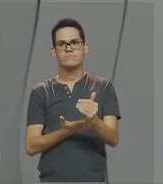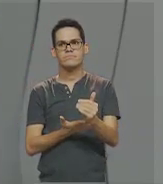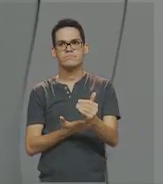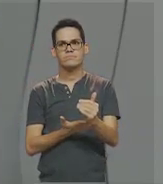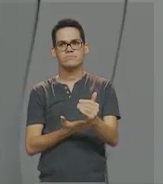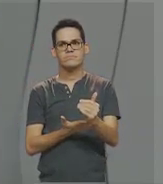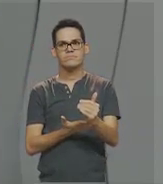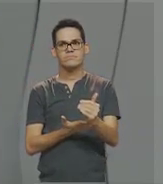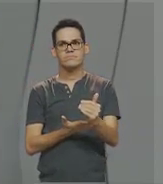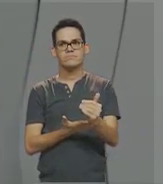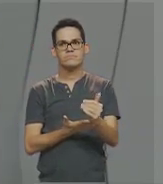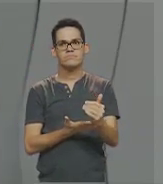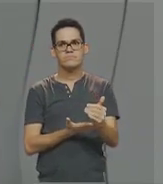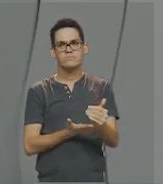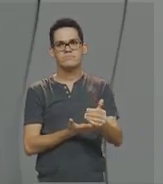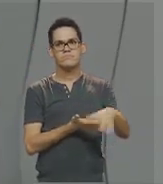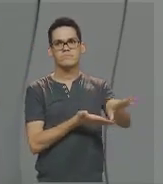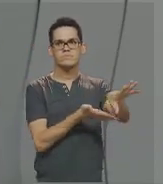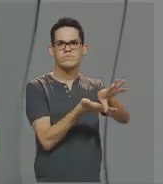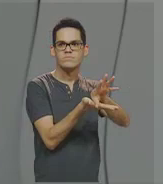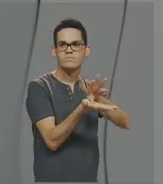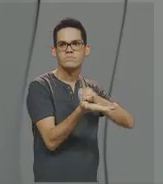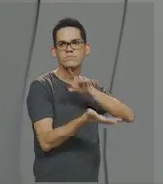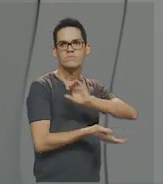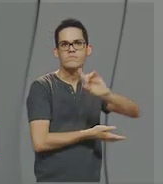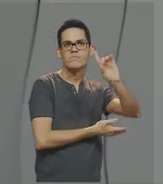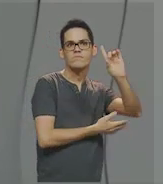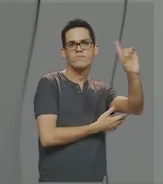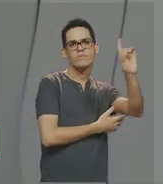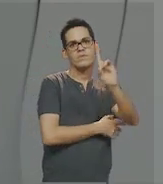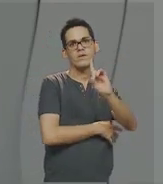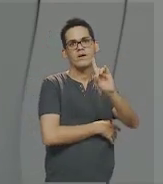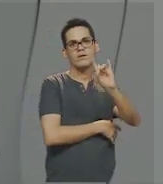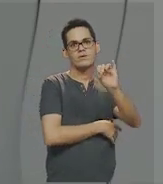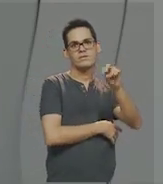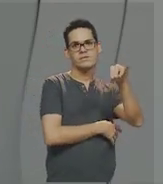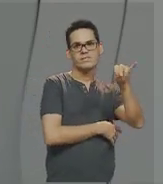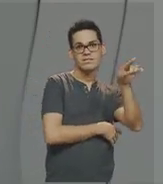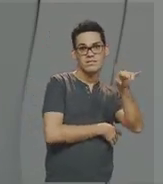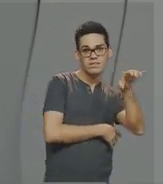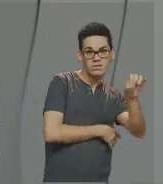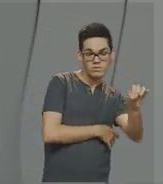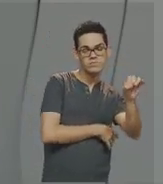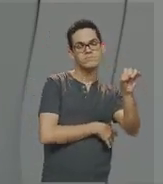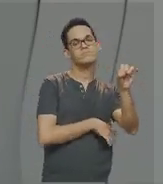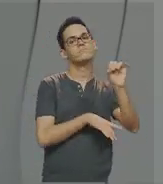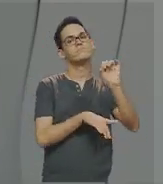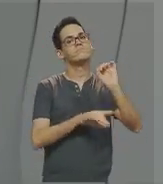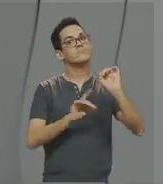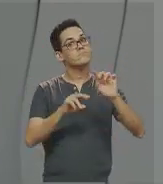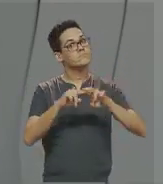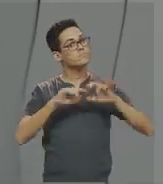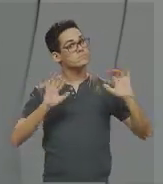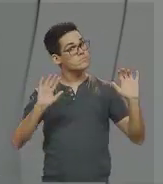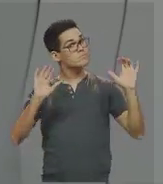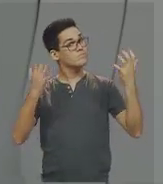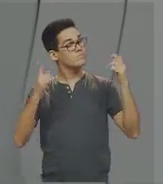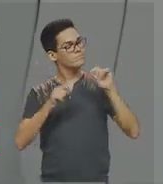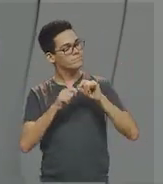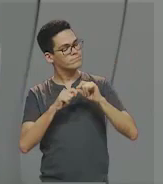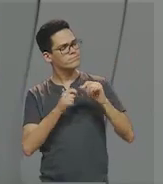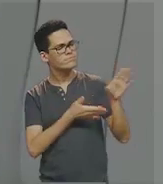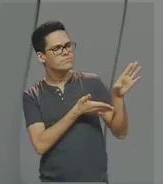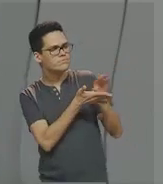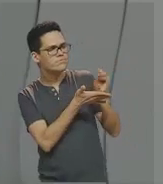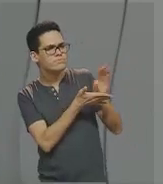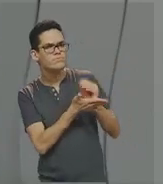por uma imitação, do deus Dionísio numa festa, a ele. E aí isso começou, então, a repercutir e ganhar cada